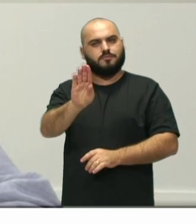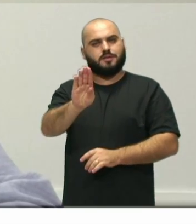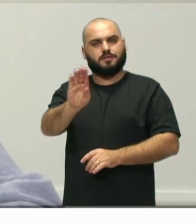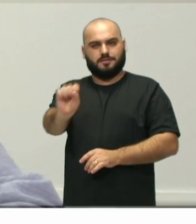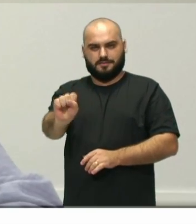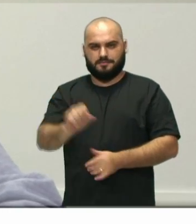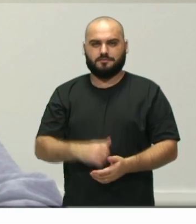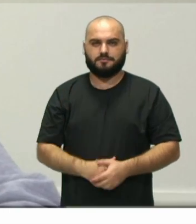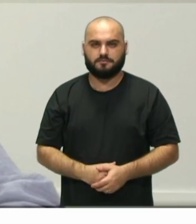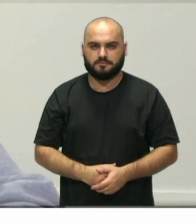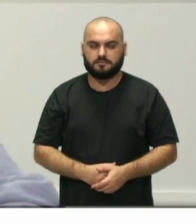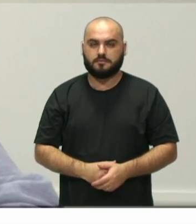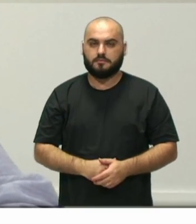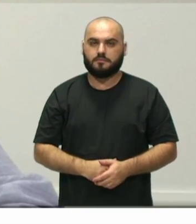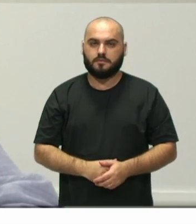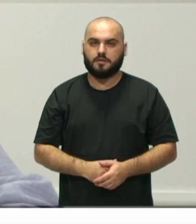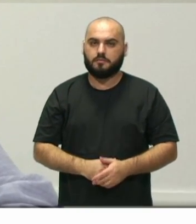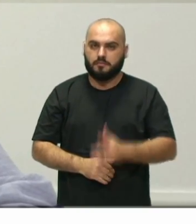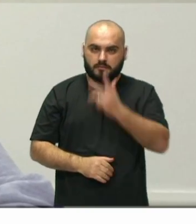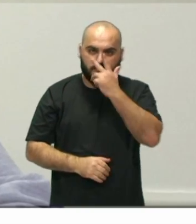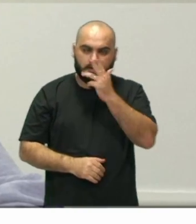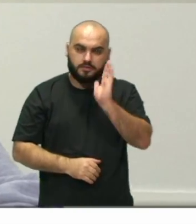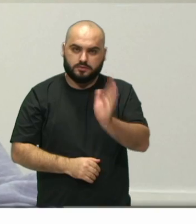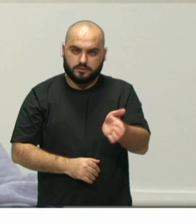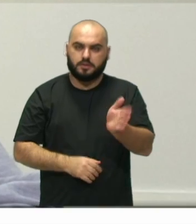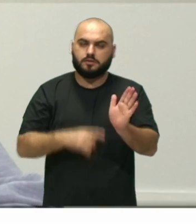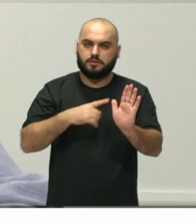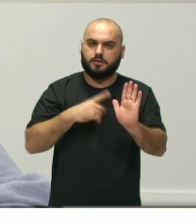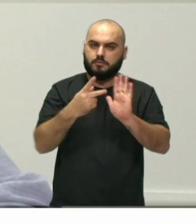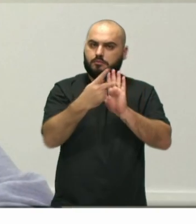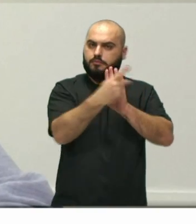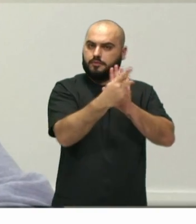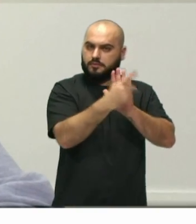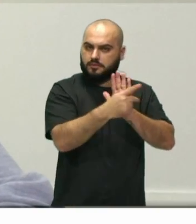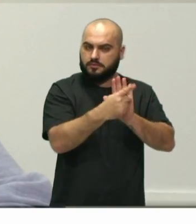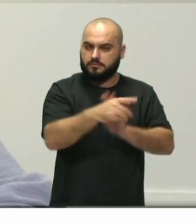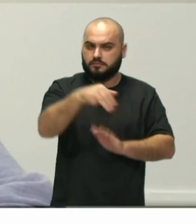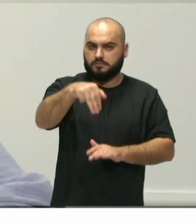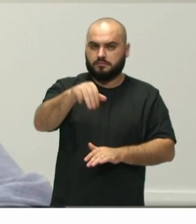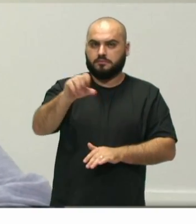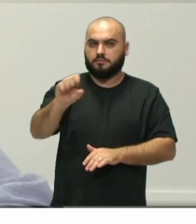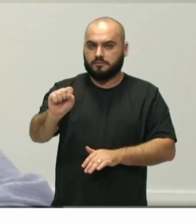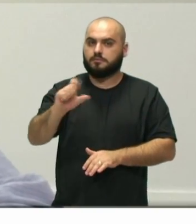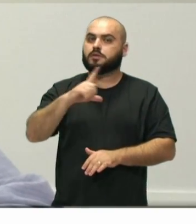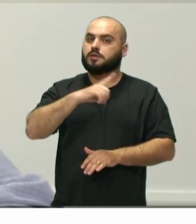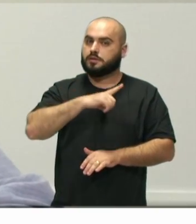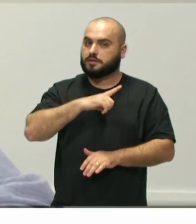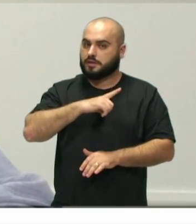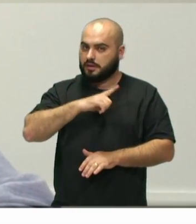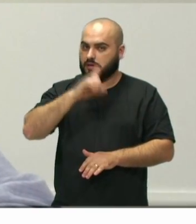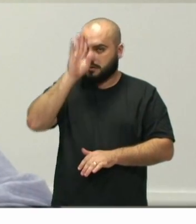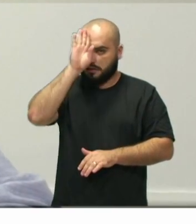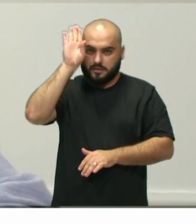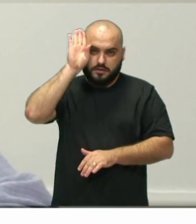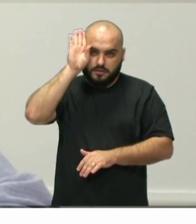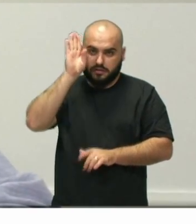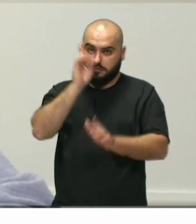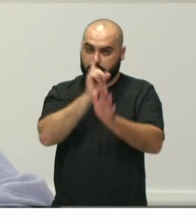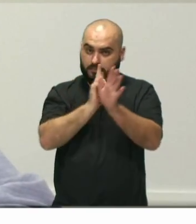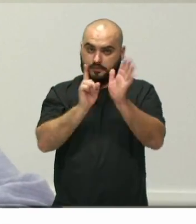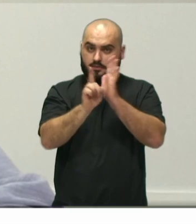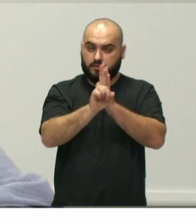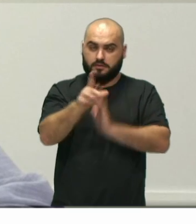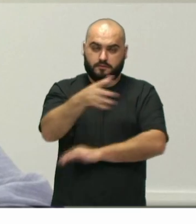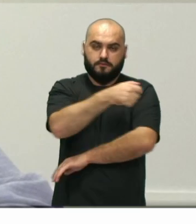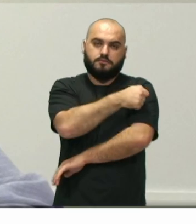dúvida, inclusive eles já estão na portaria do Ministério da Saúde, que inclui os acadêmicos que estão na linha de frente como prioridade na